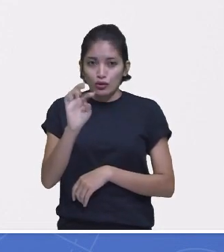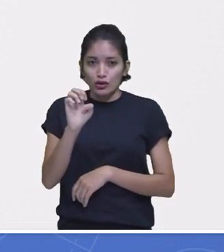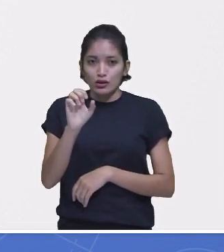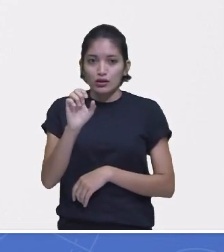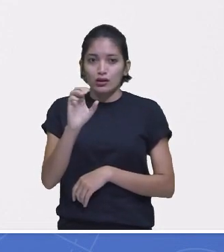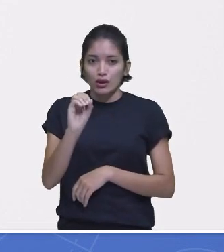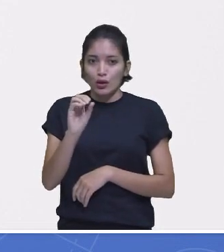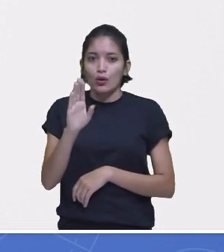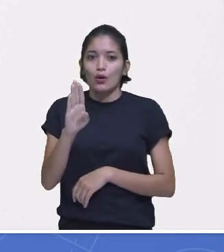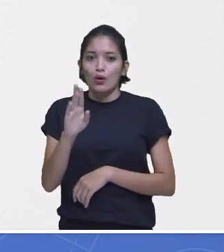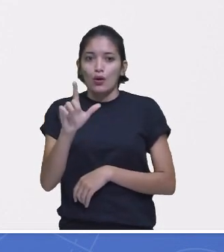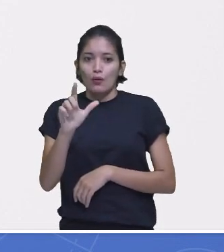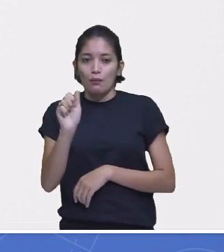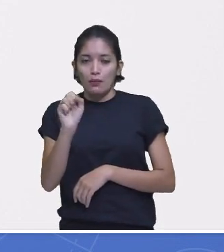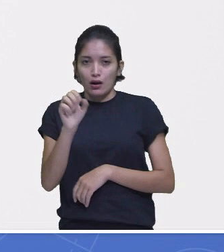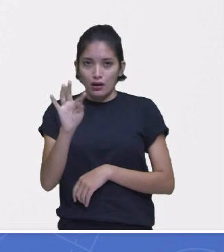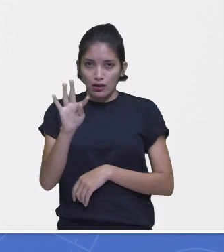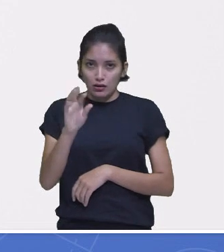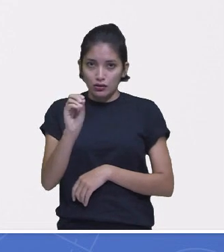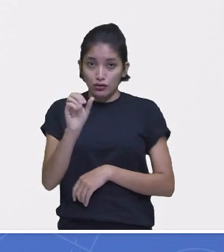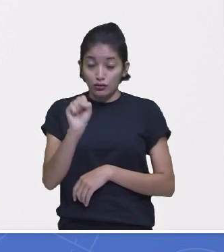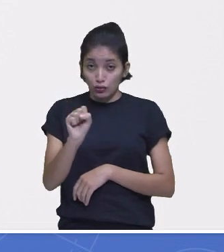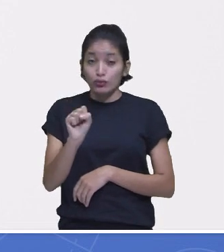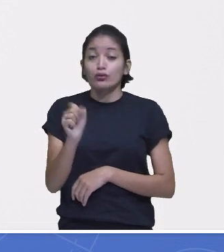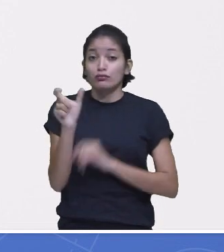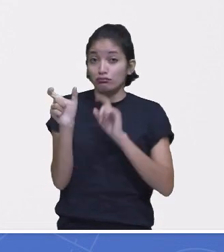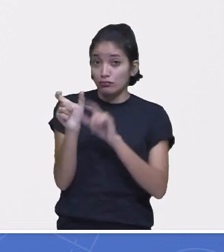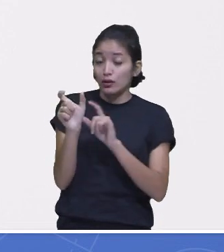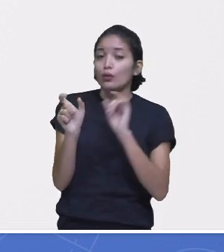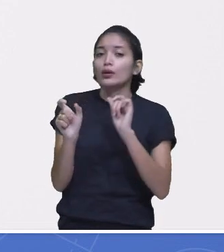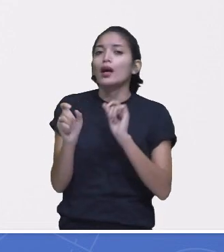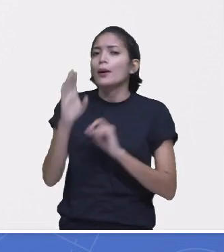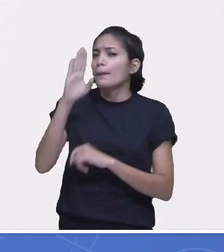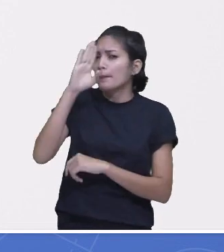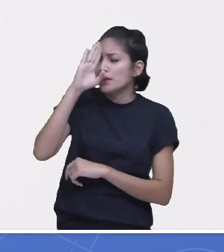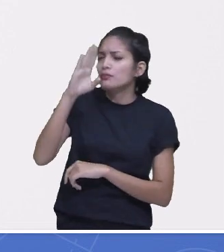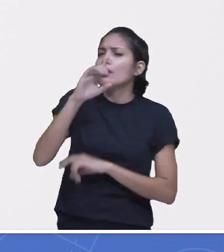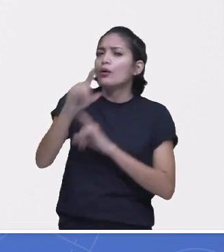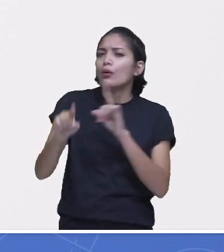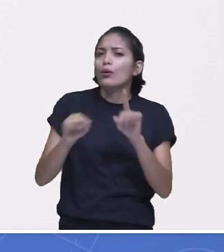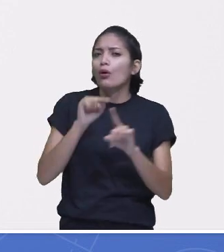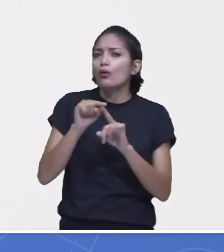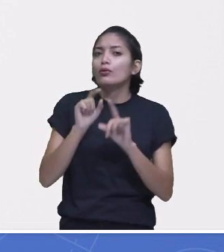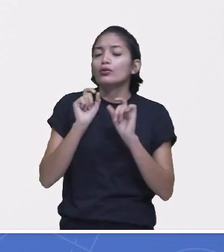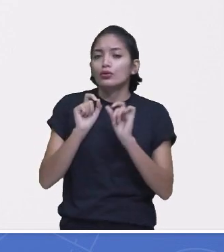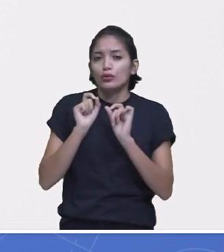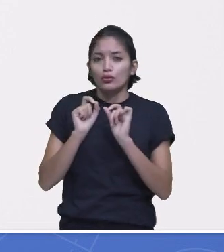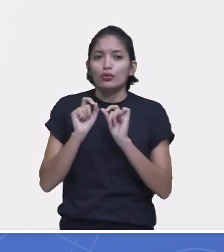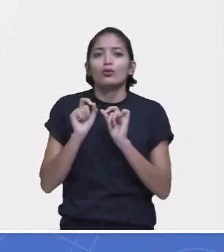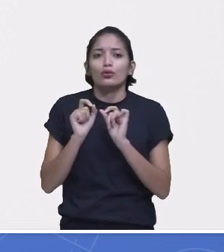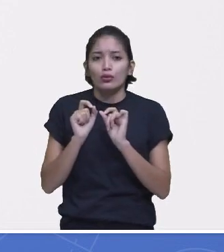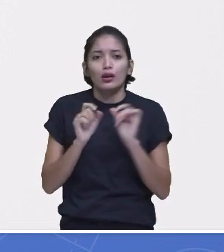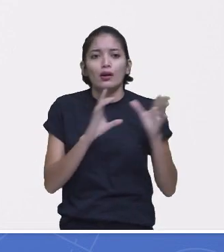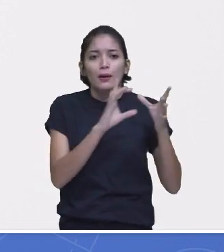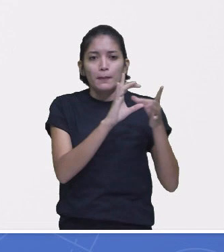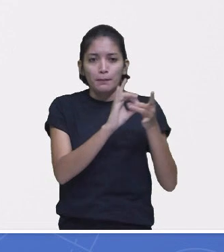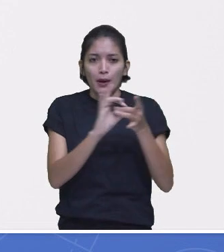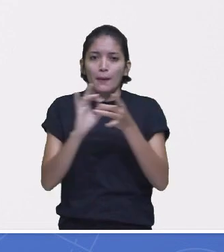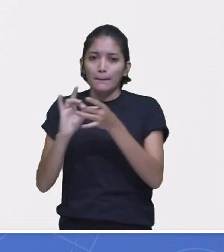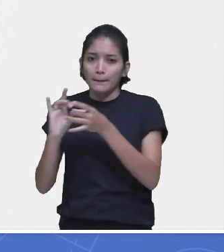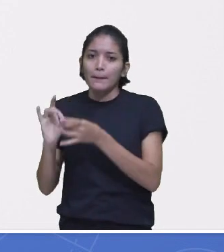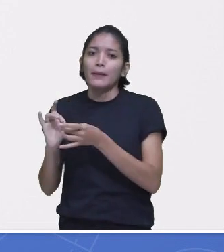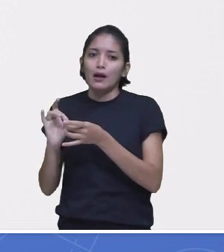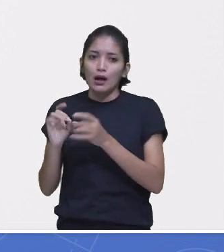alternativa A, os osteoblastos possuem como principal função a síntese dos constituintes